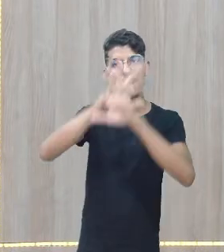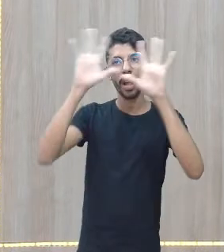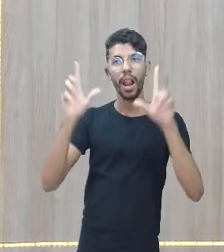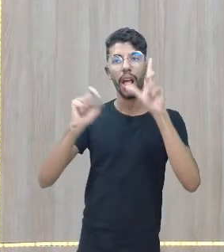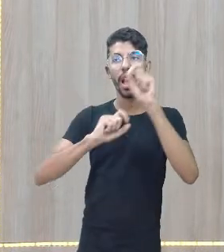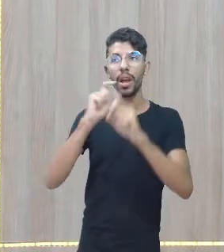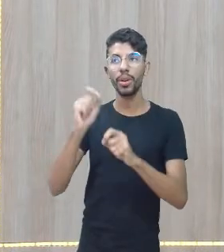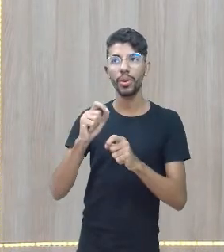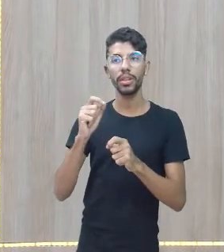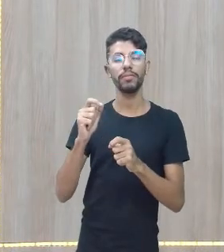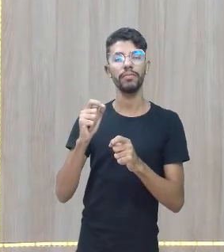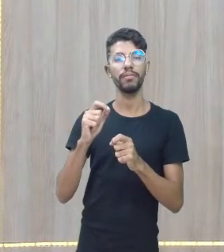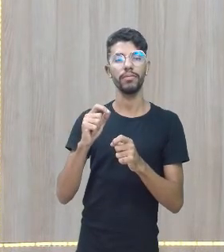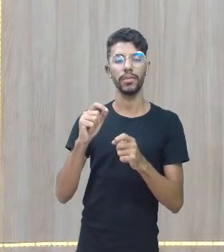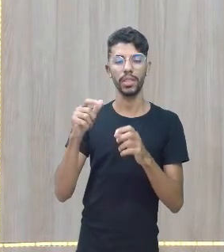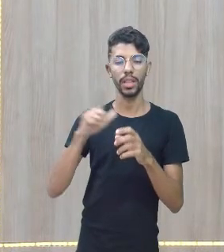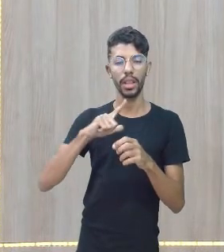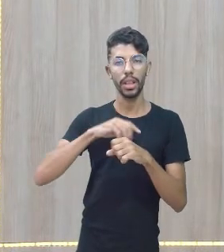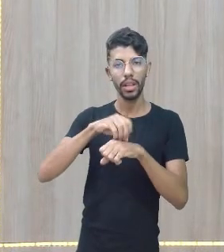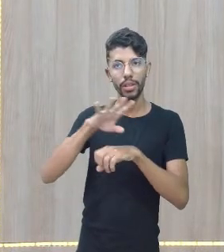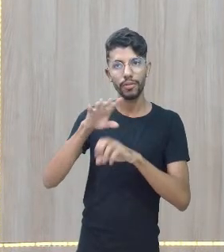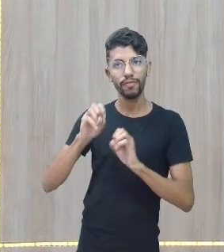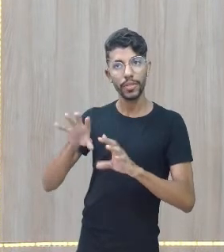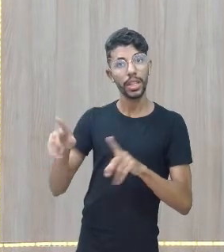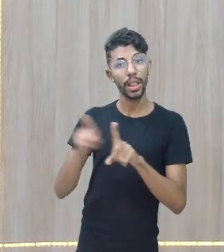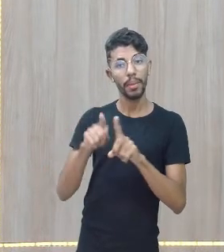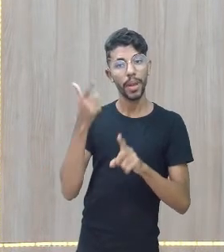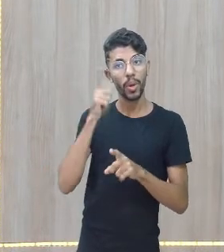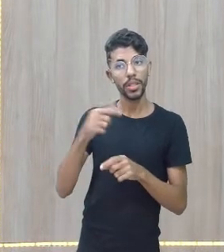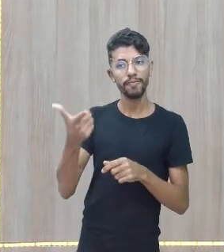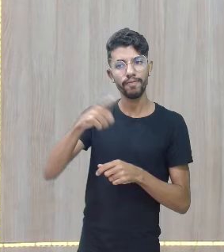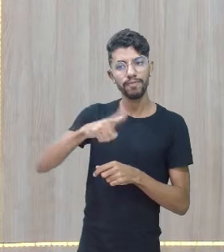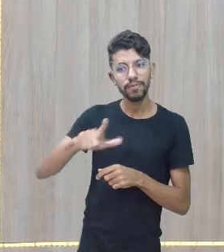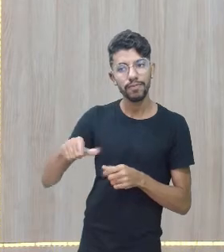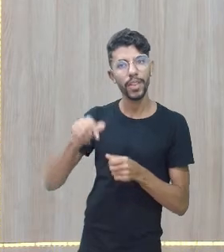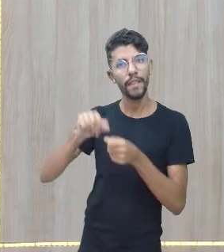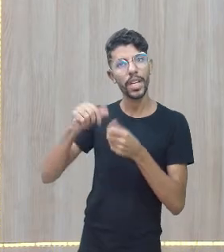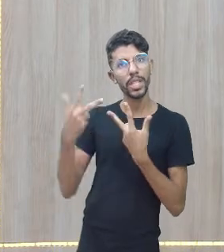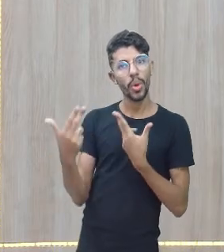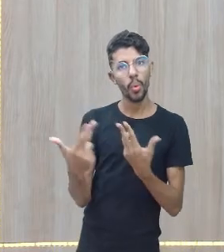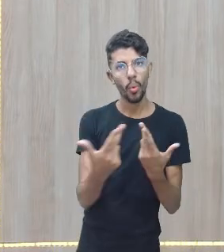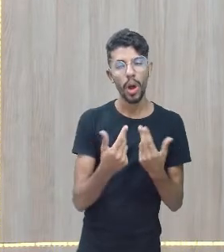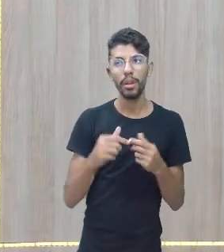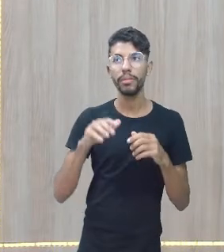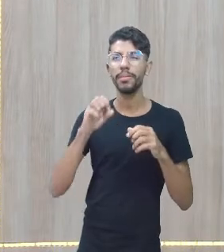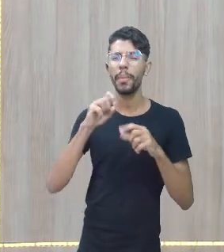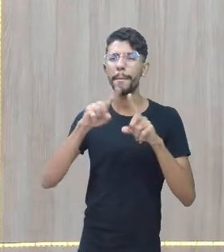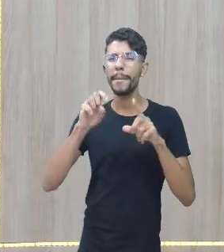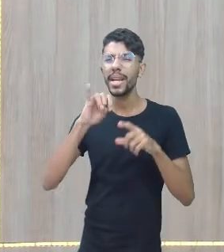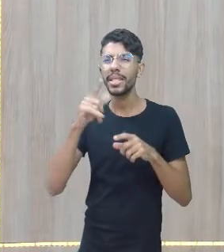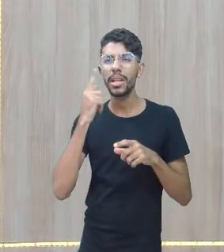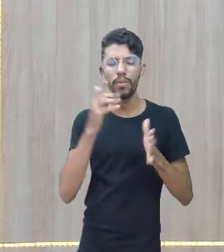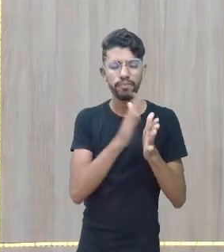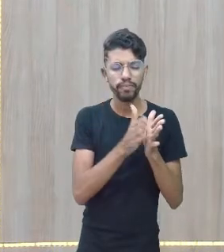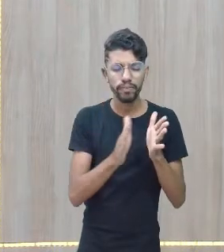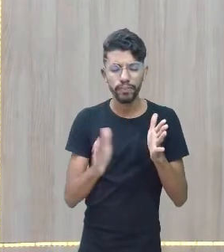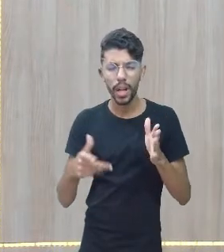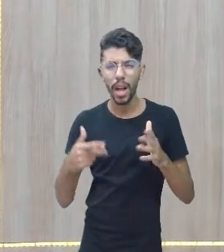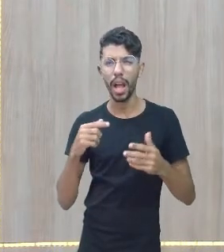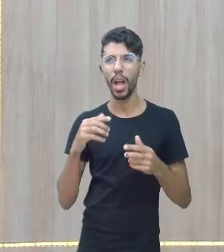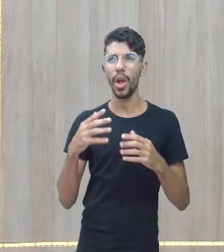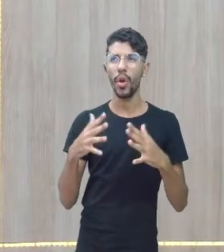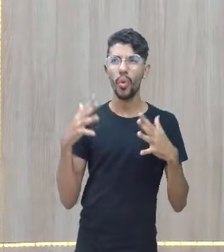foi dito no manual ou no tutorial. Caso o passo a passo seja confuso, obsoleto, por exemplo, o que